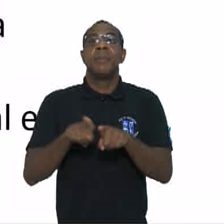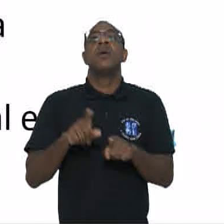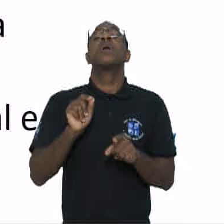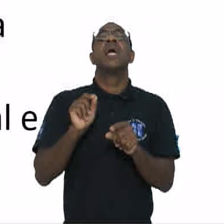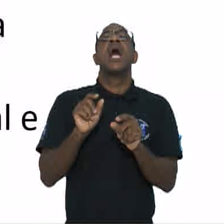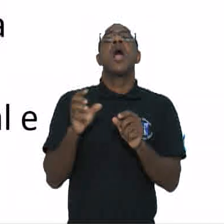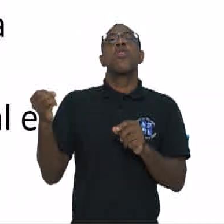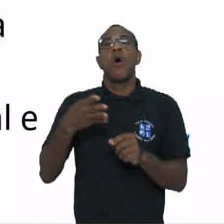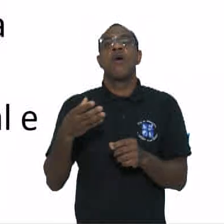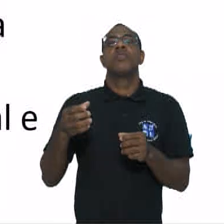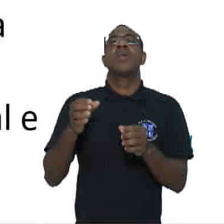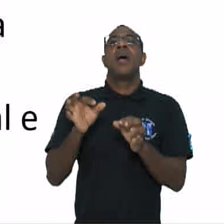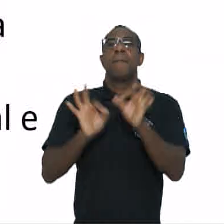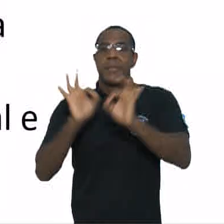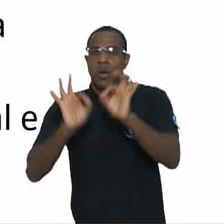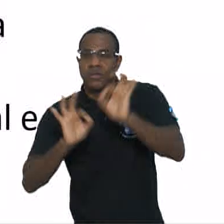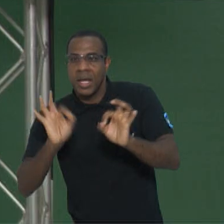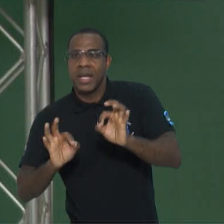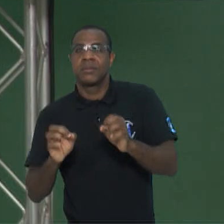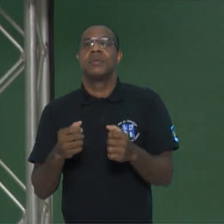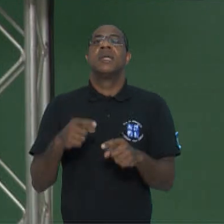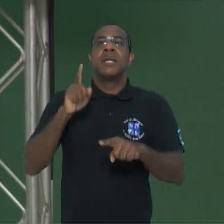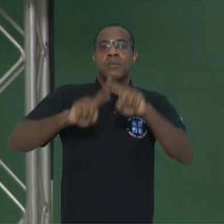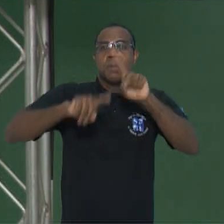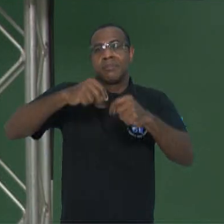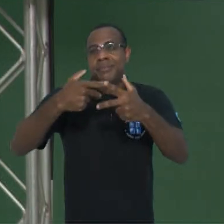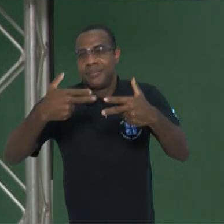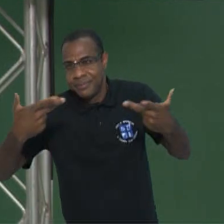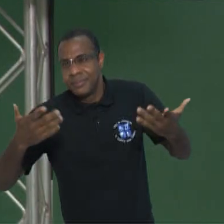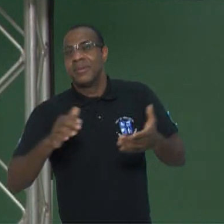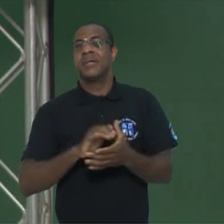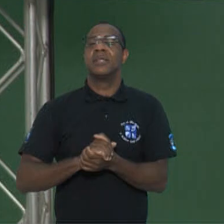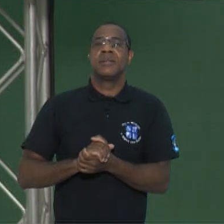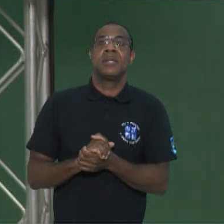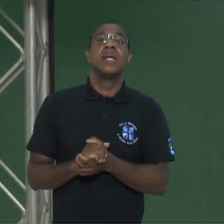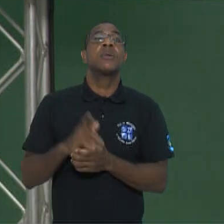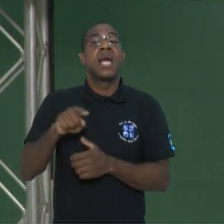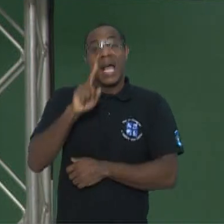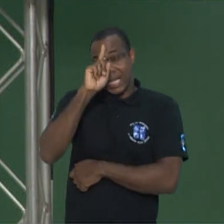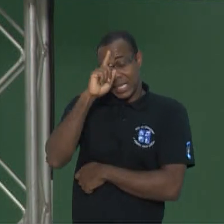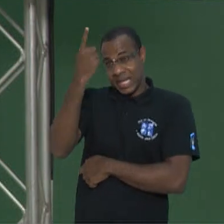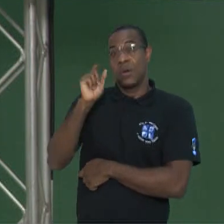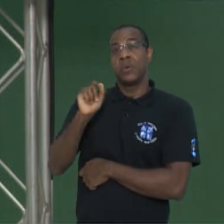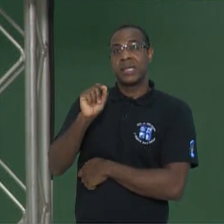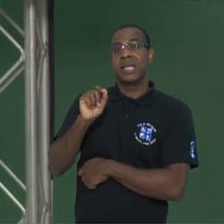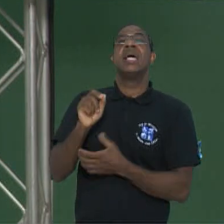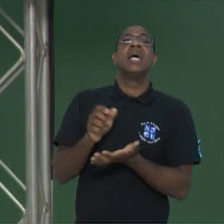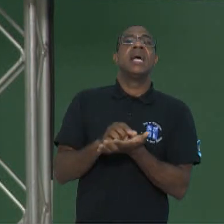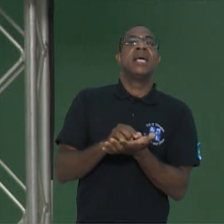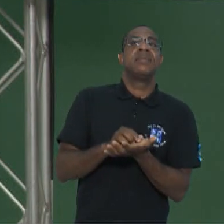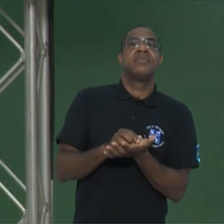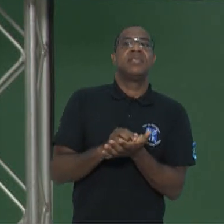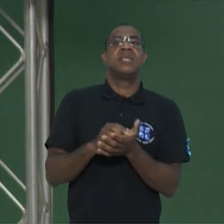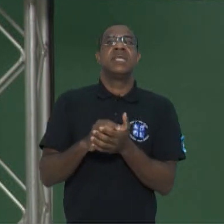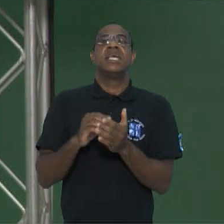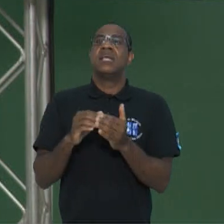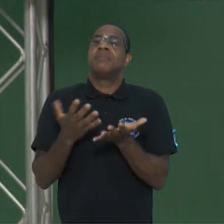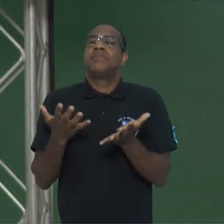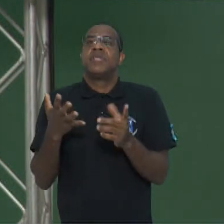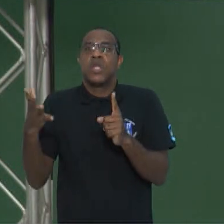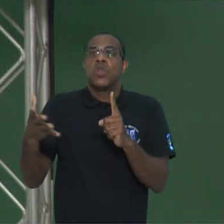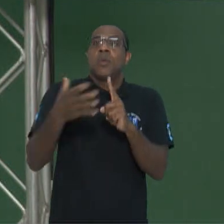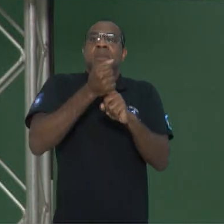busca por matéria-prima. Essa parte aqui é bem importante porque sempre essa ideia de sair, de dominar outra